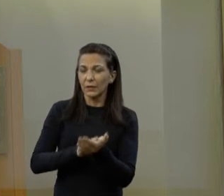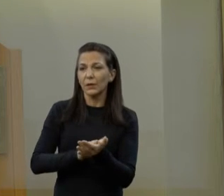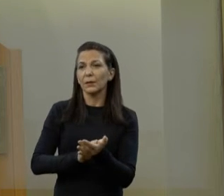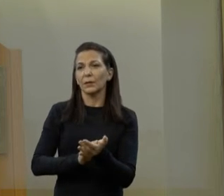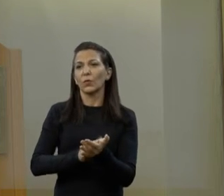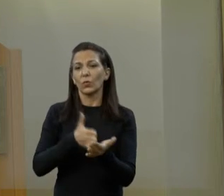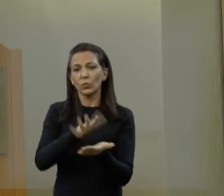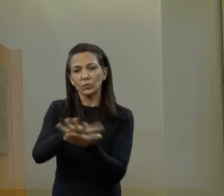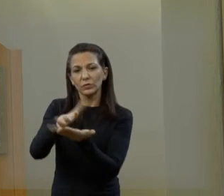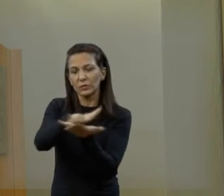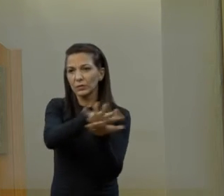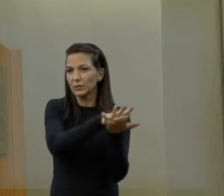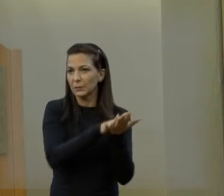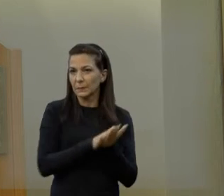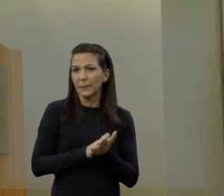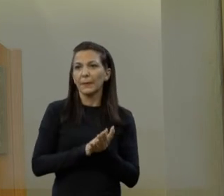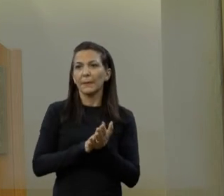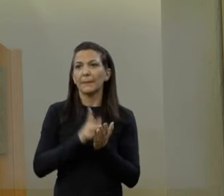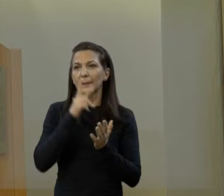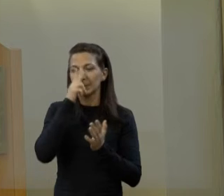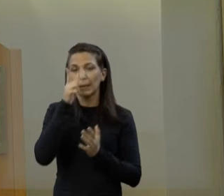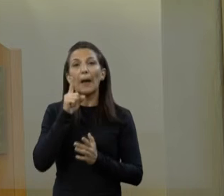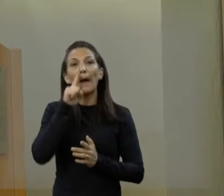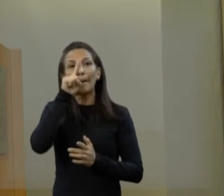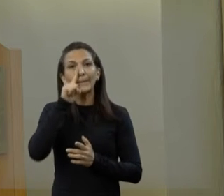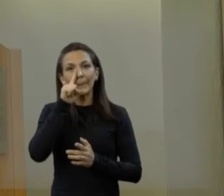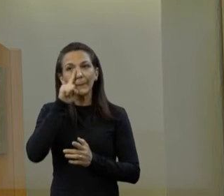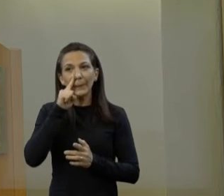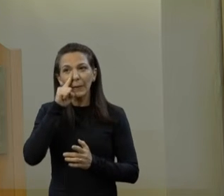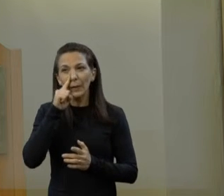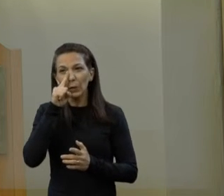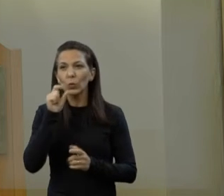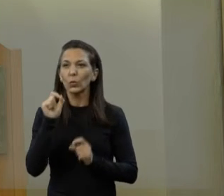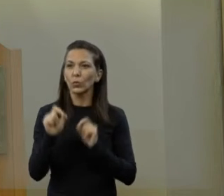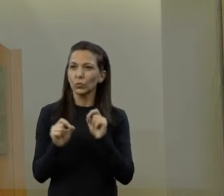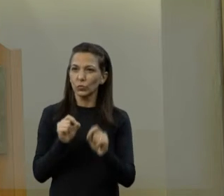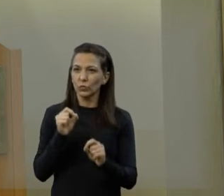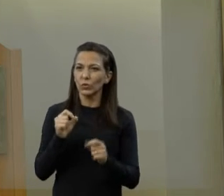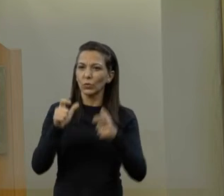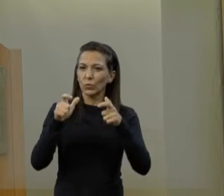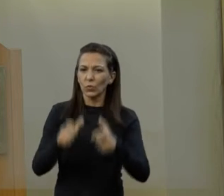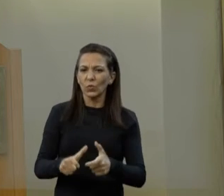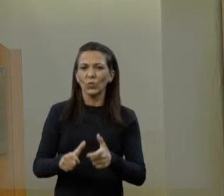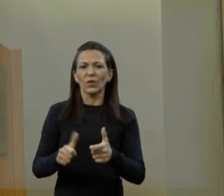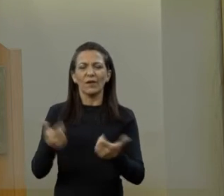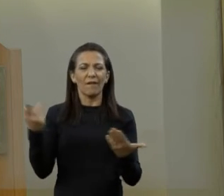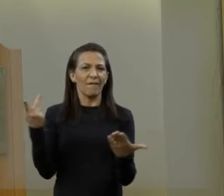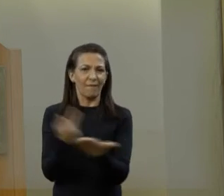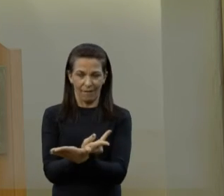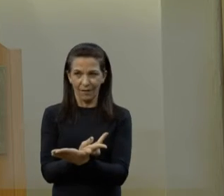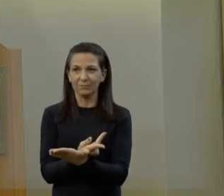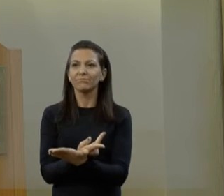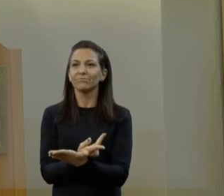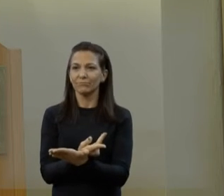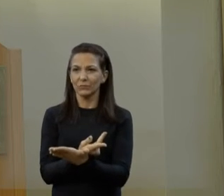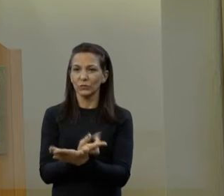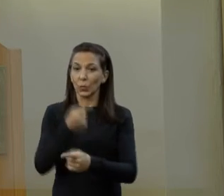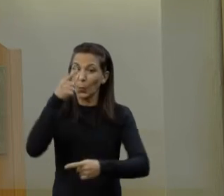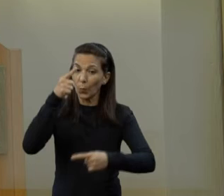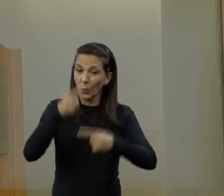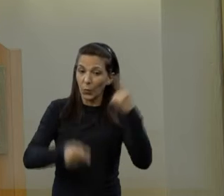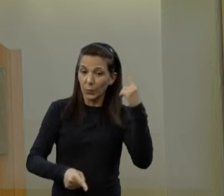batucar e sambar era considerado perigoso sujo locais de perdição portanto